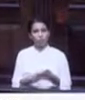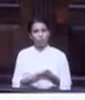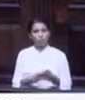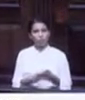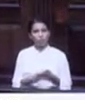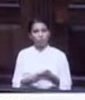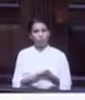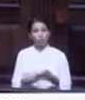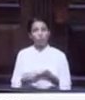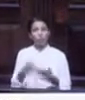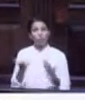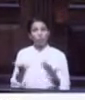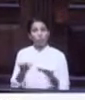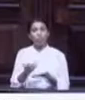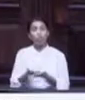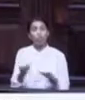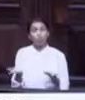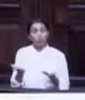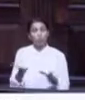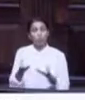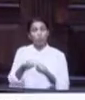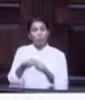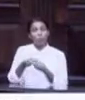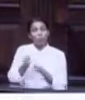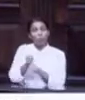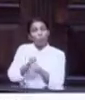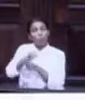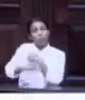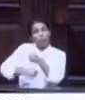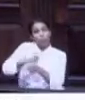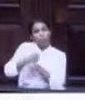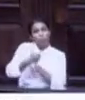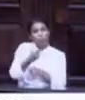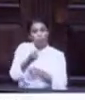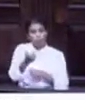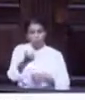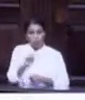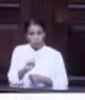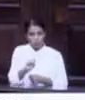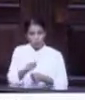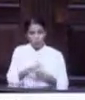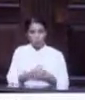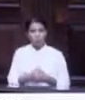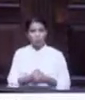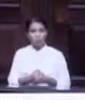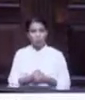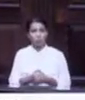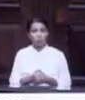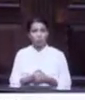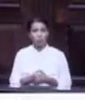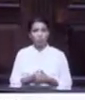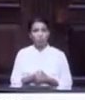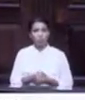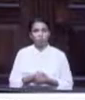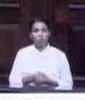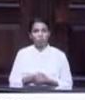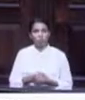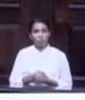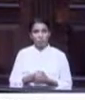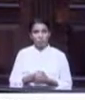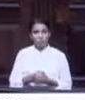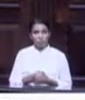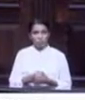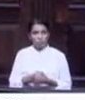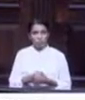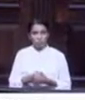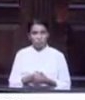para 2018. Então, na verdade, esse texto que foi apresentado, de fato, não representa aquilo que a